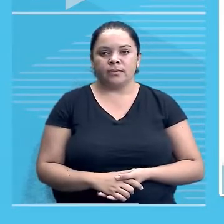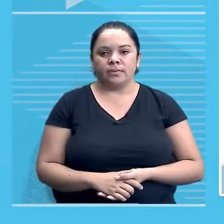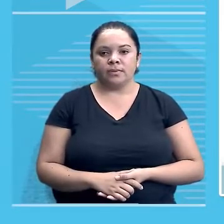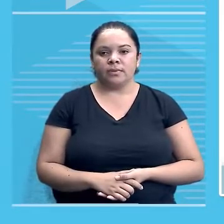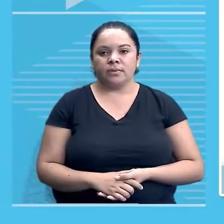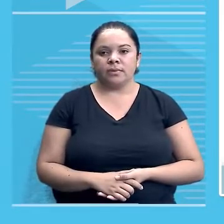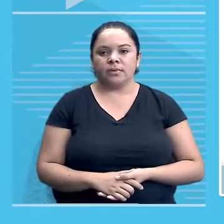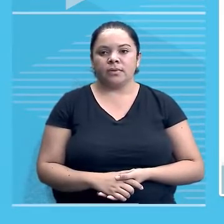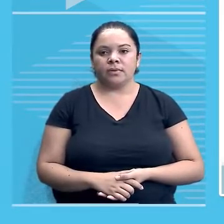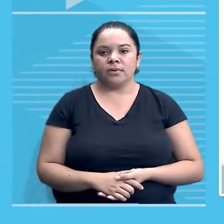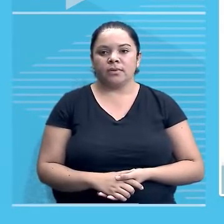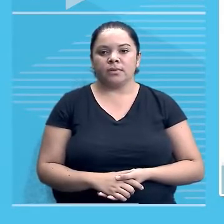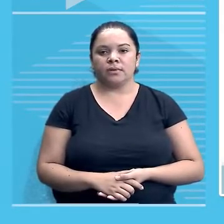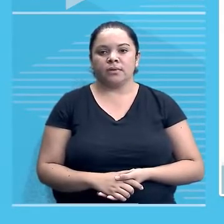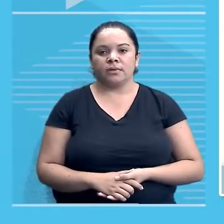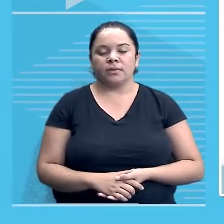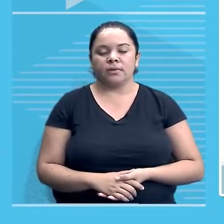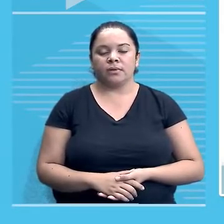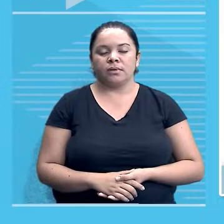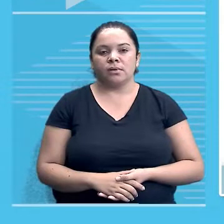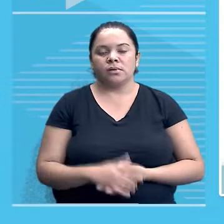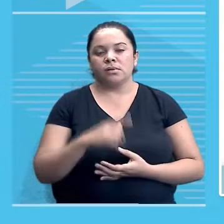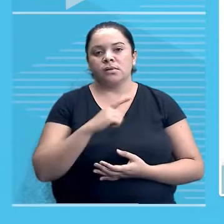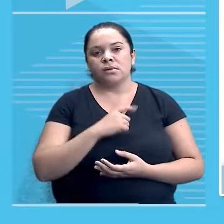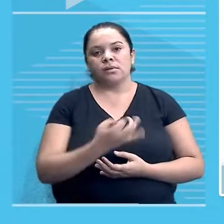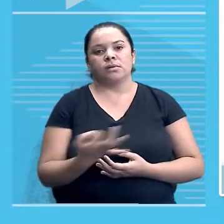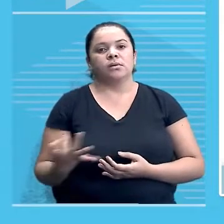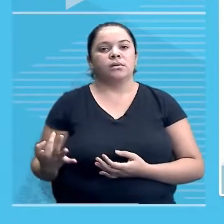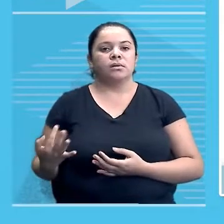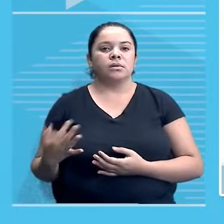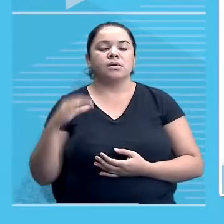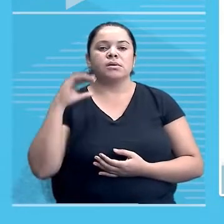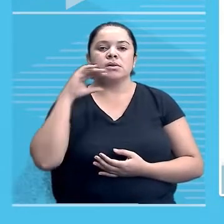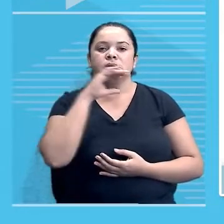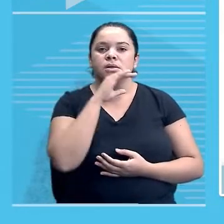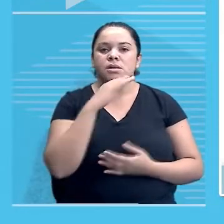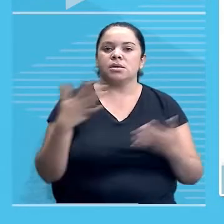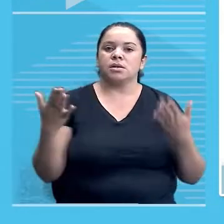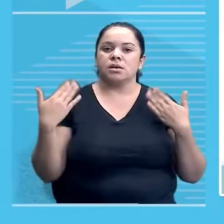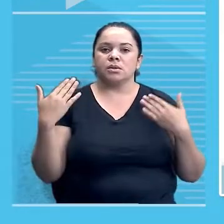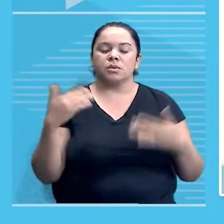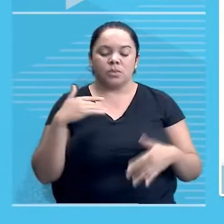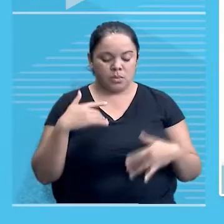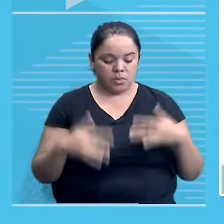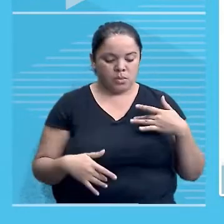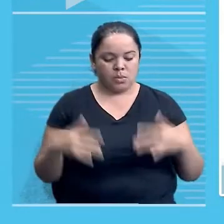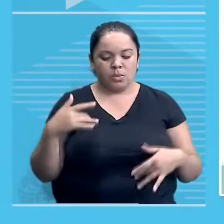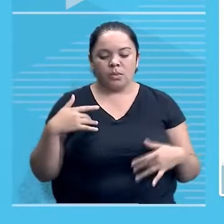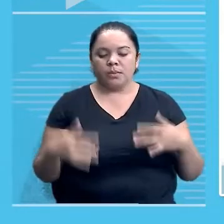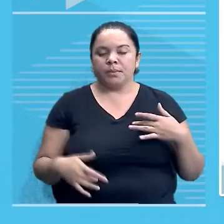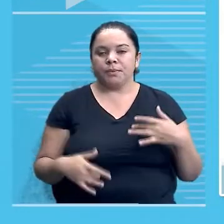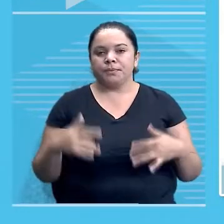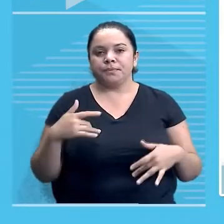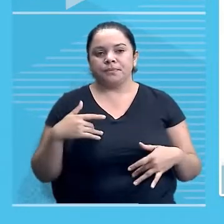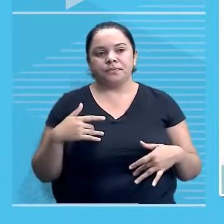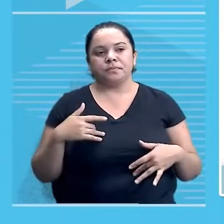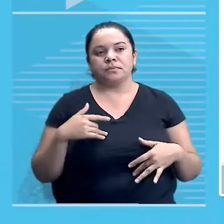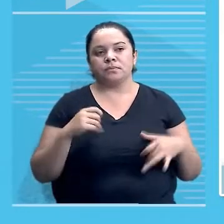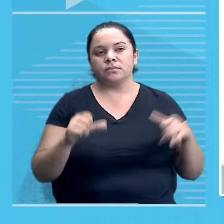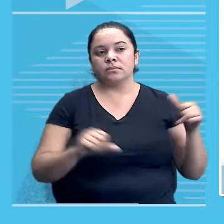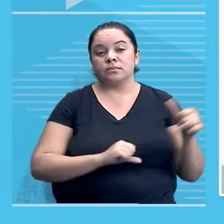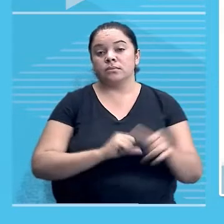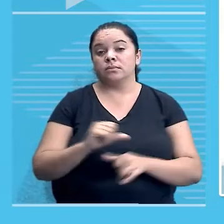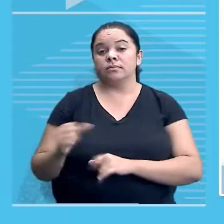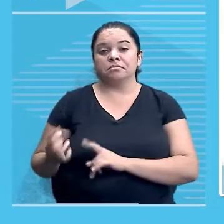com uma quantidade de calor em que o corpo ele vai apenas alterar a